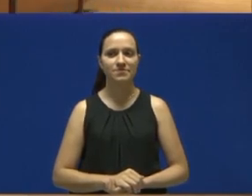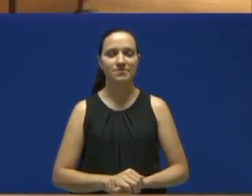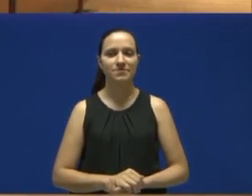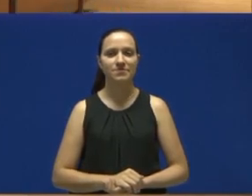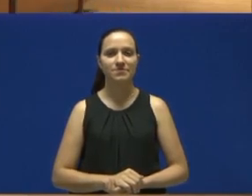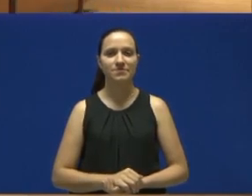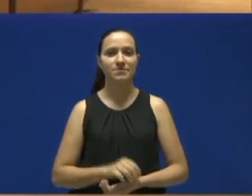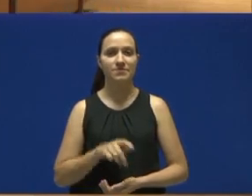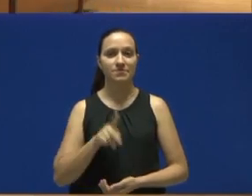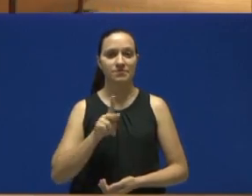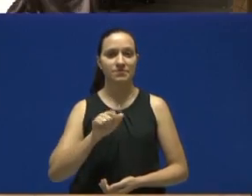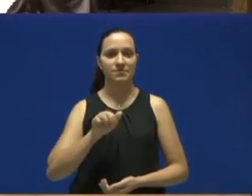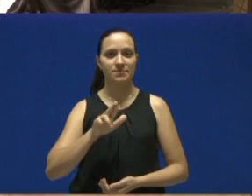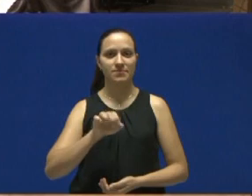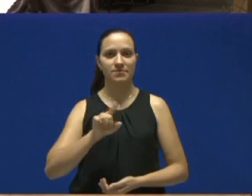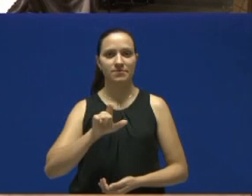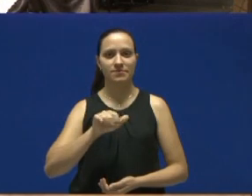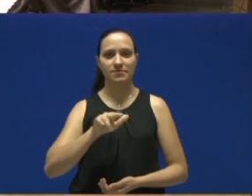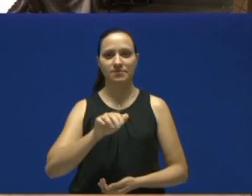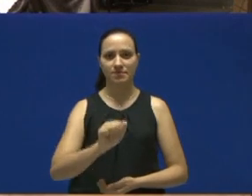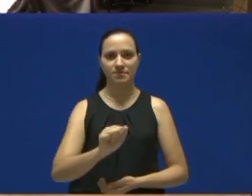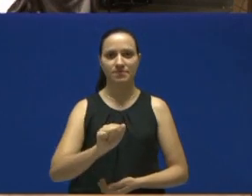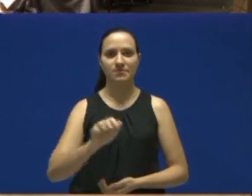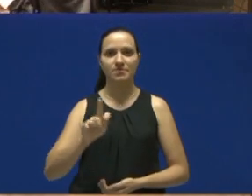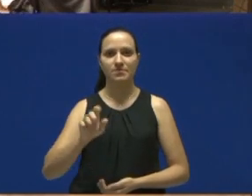carolina gomes pires